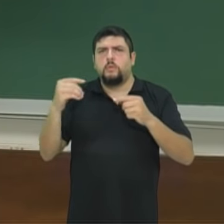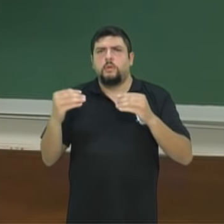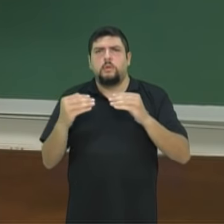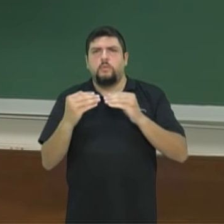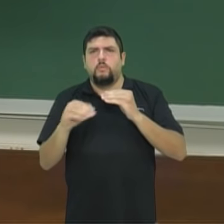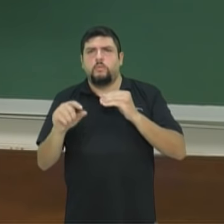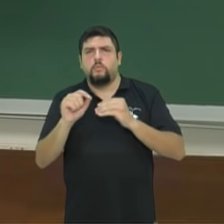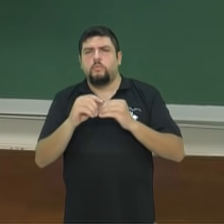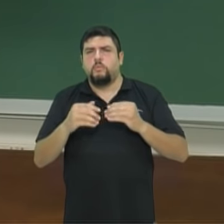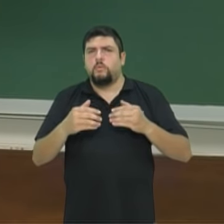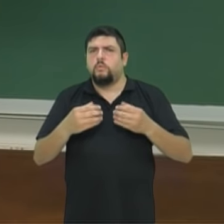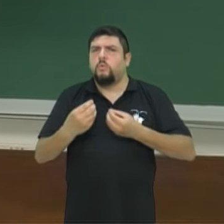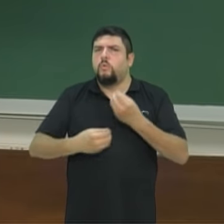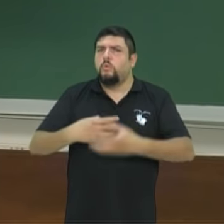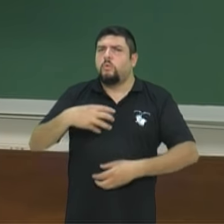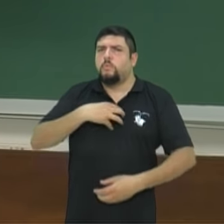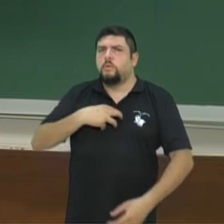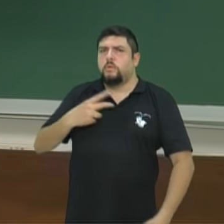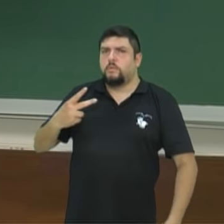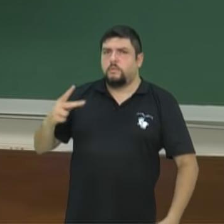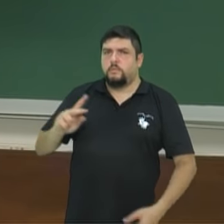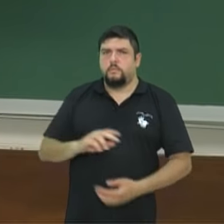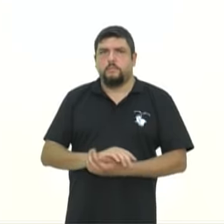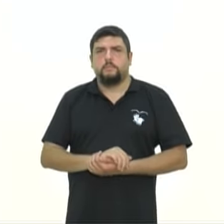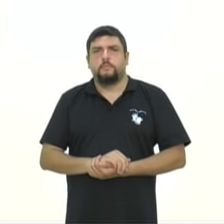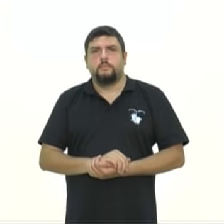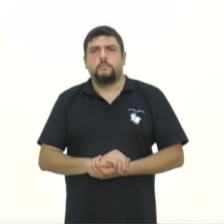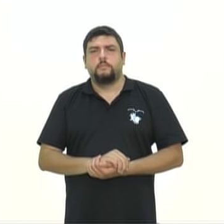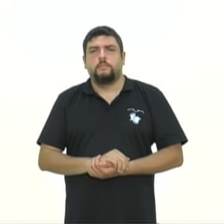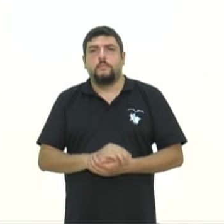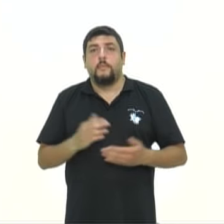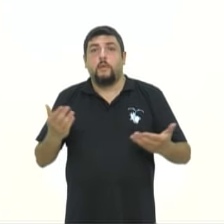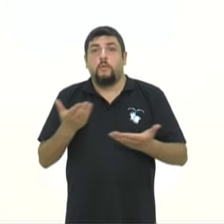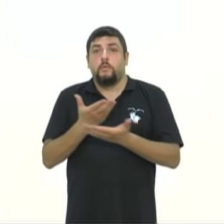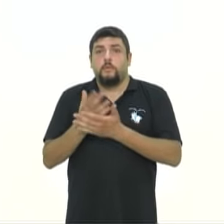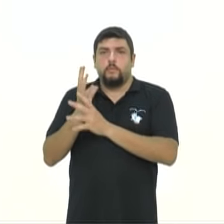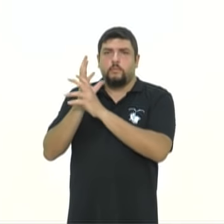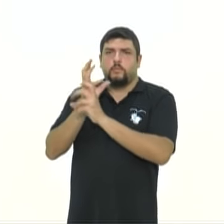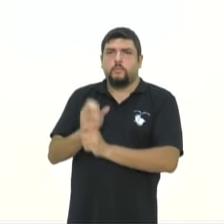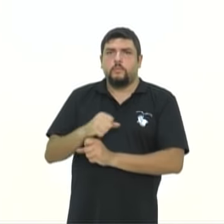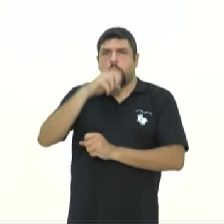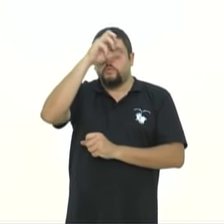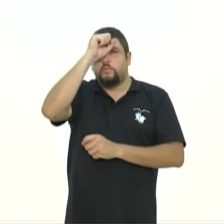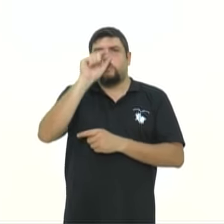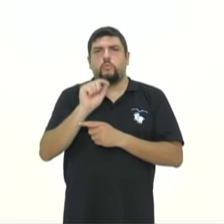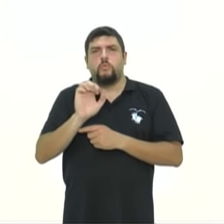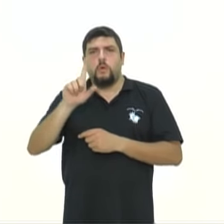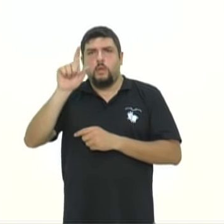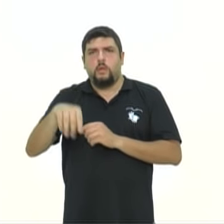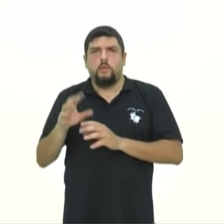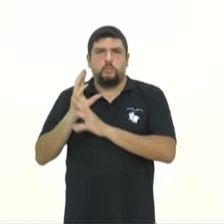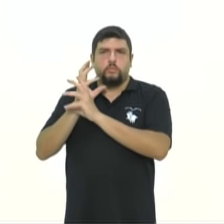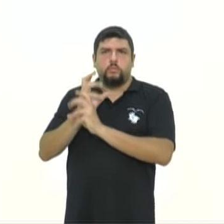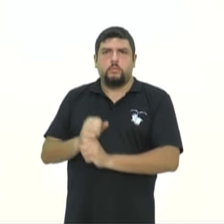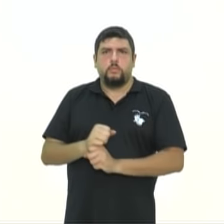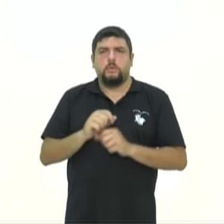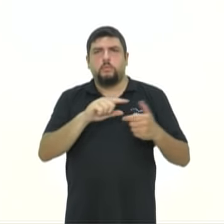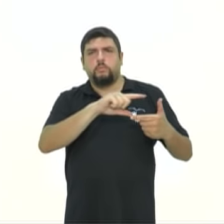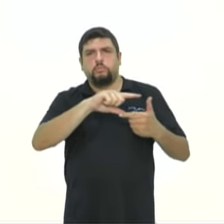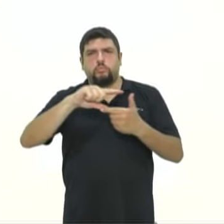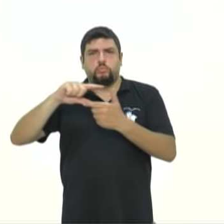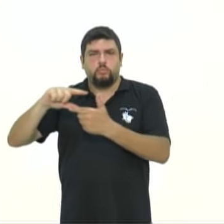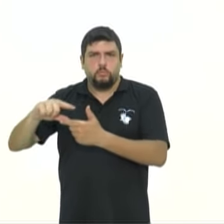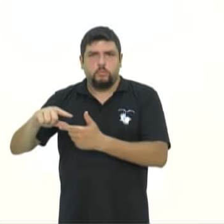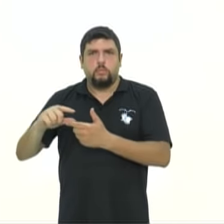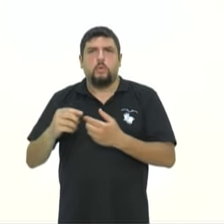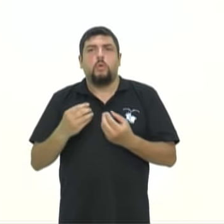ocorre no discurso, né, incoerente, portanto. Então, o que nós estudamos nessa aula? A gente fez aí uma revisão das charges e das tirinhas, né,